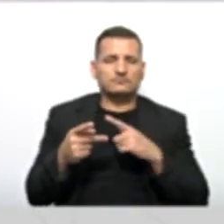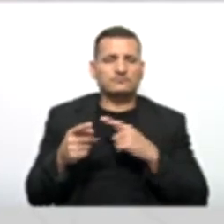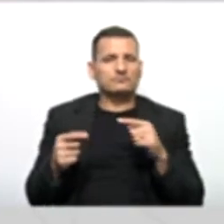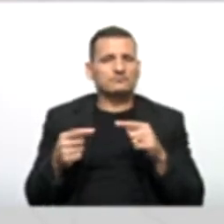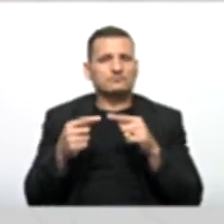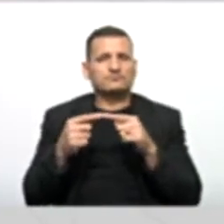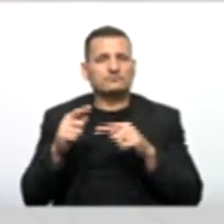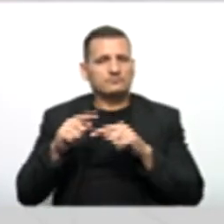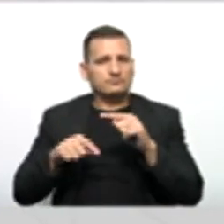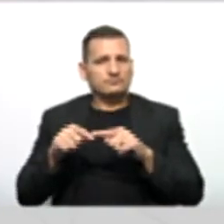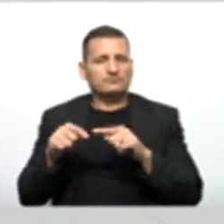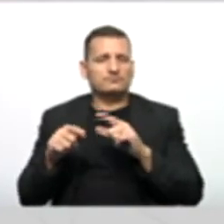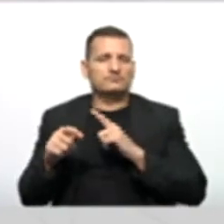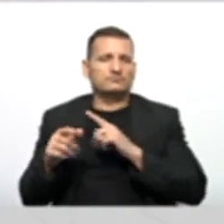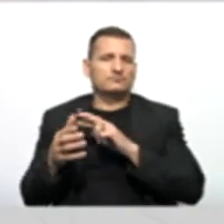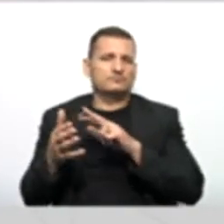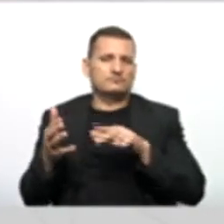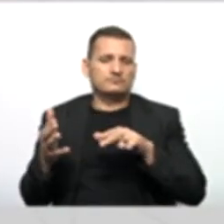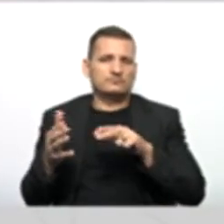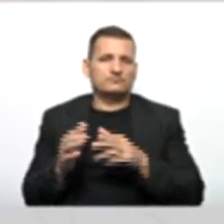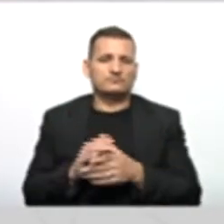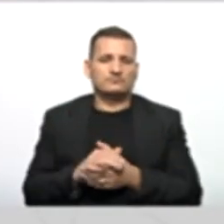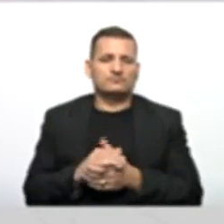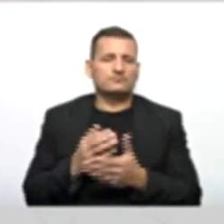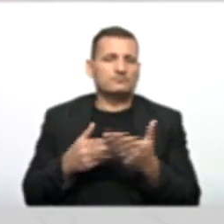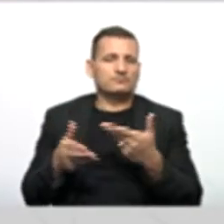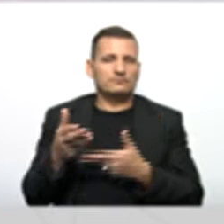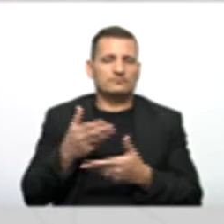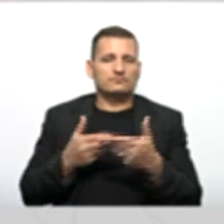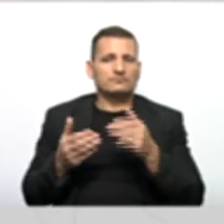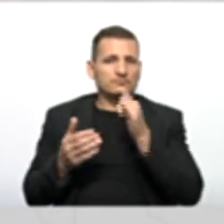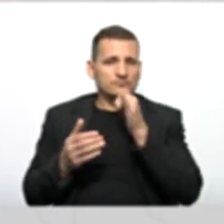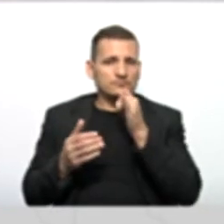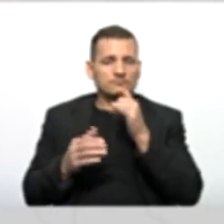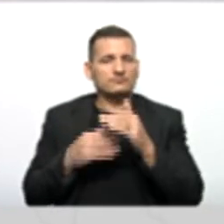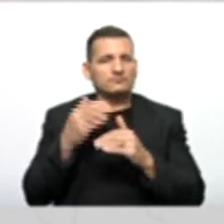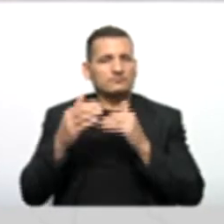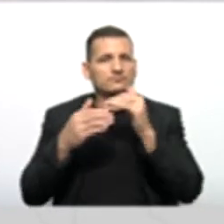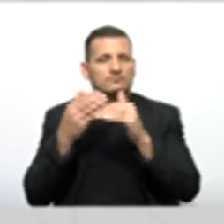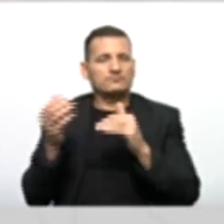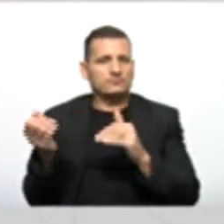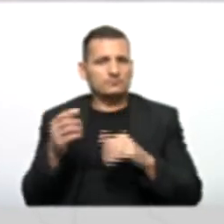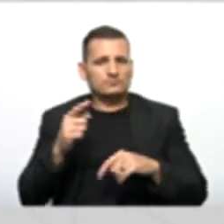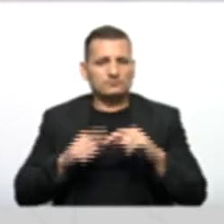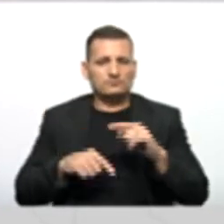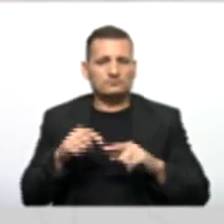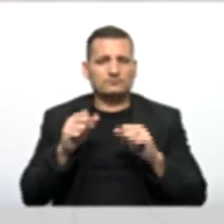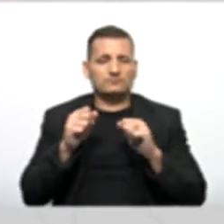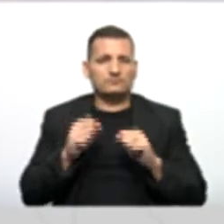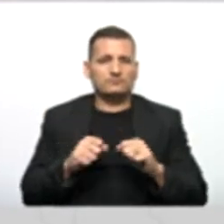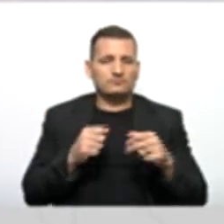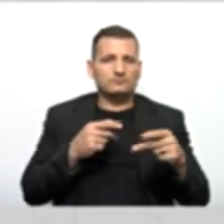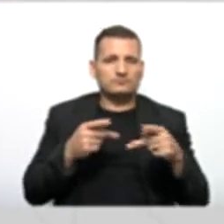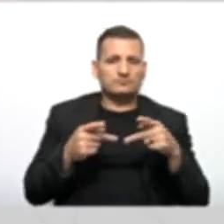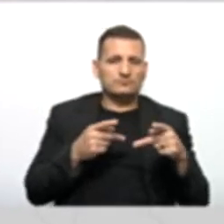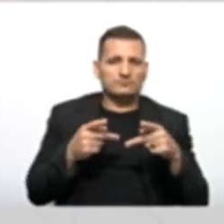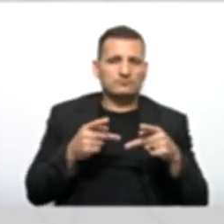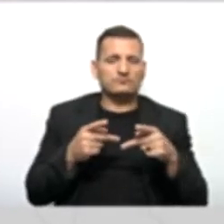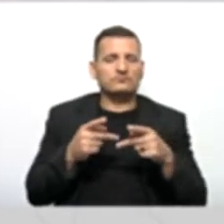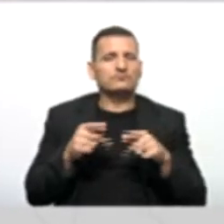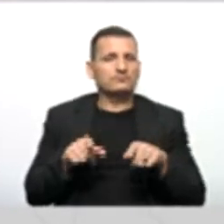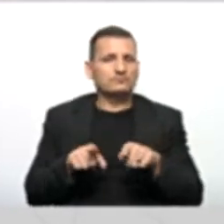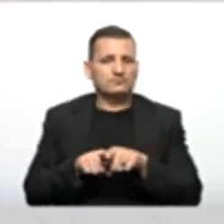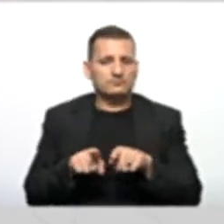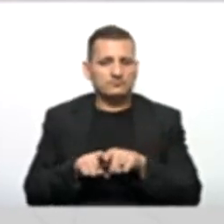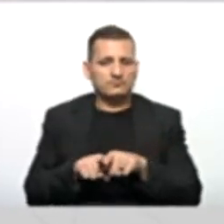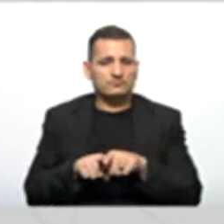muitas relações possíveis. Por exemplo, o desenvolvimento de um novo produto pode ser um projeto em si. Ao mesmo tempo,